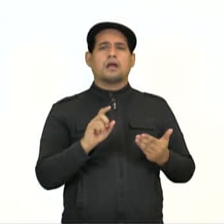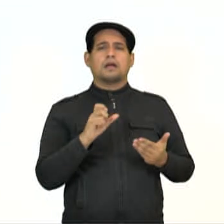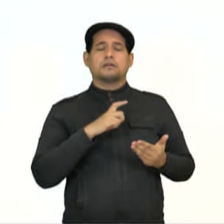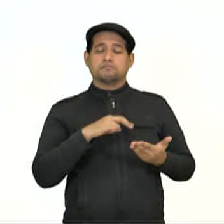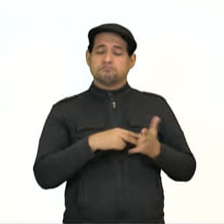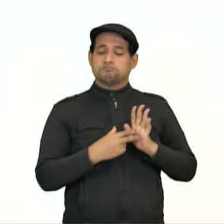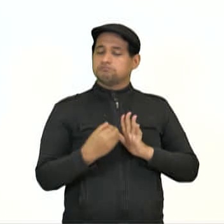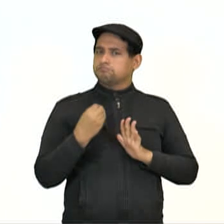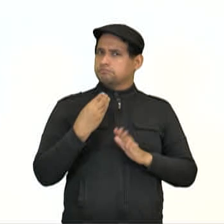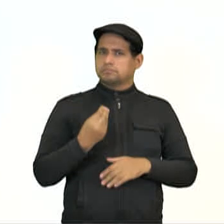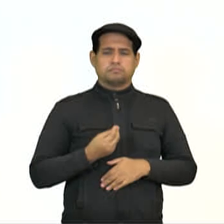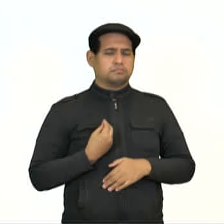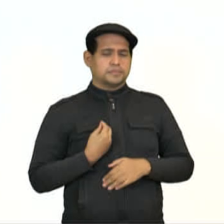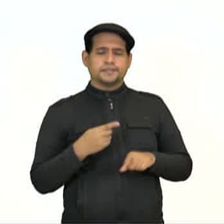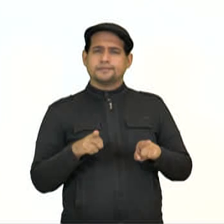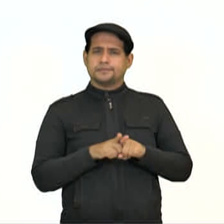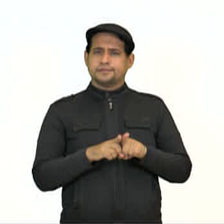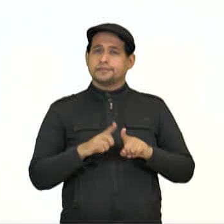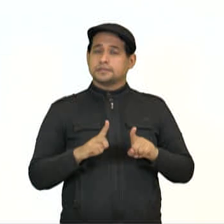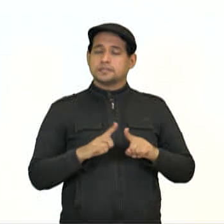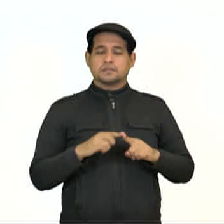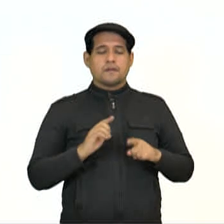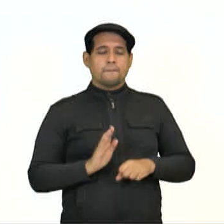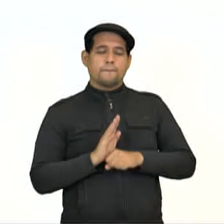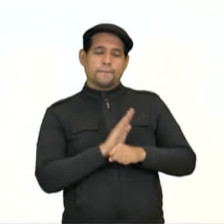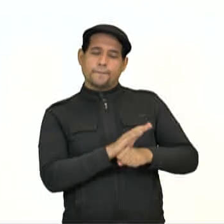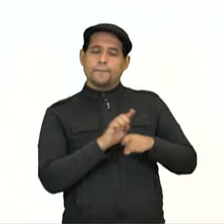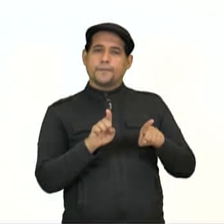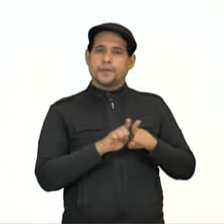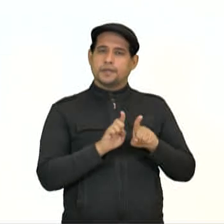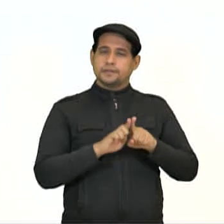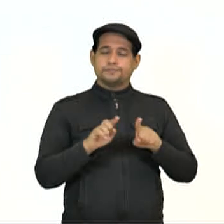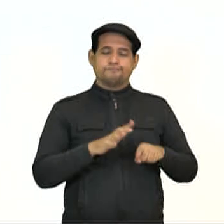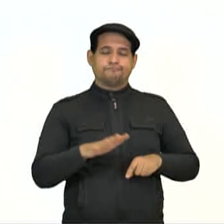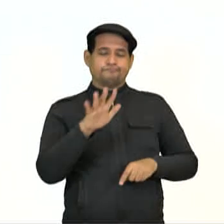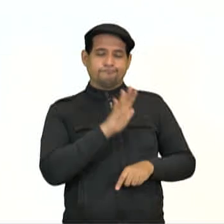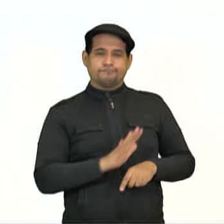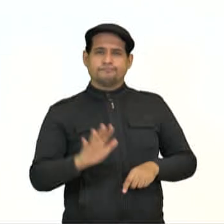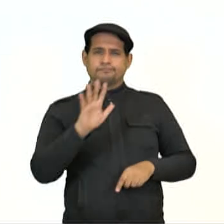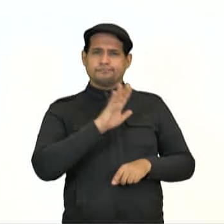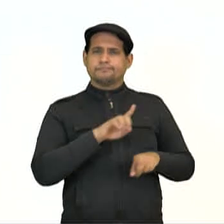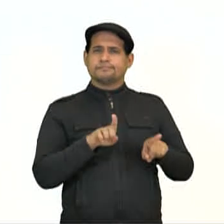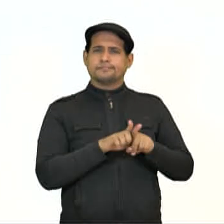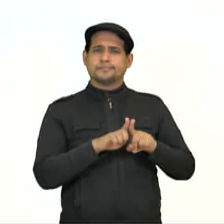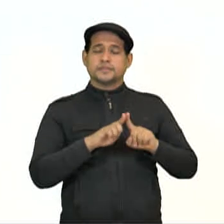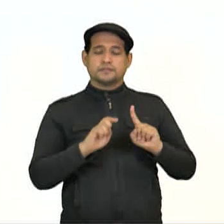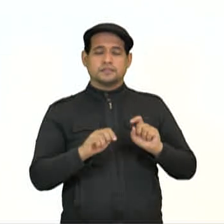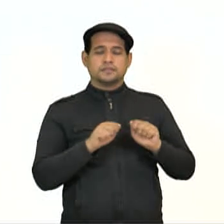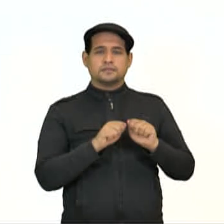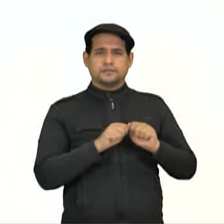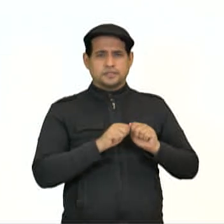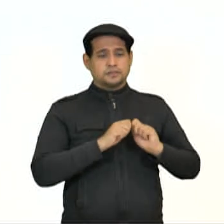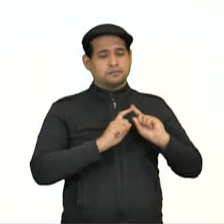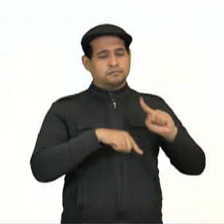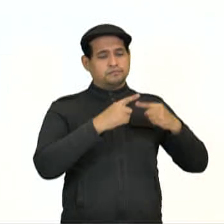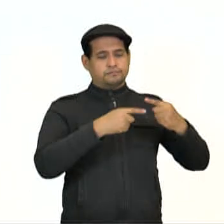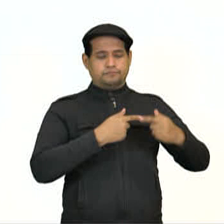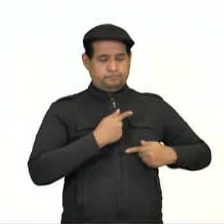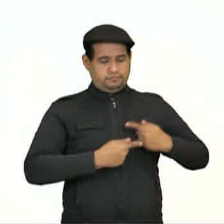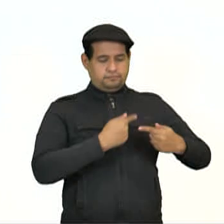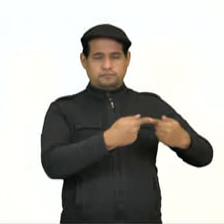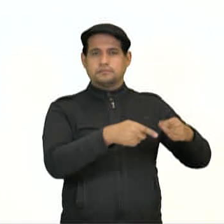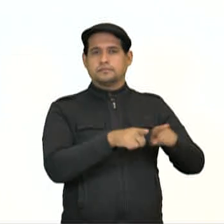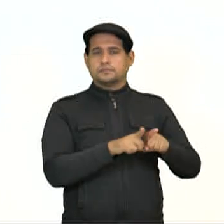são viáveis à vida e que estão mais favoráveis a um determinado ambiente, elas que vão ser transmitidas para a próxima